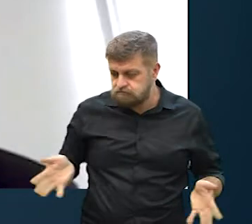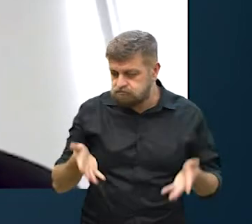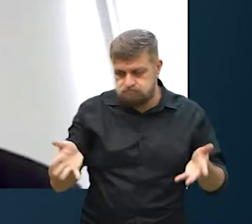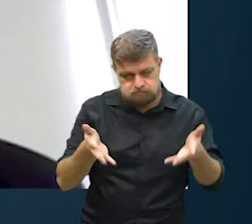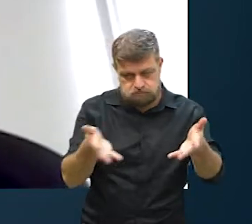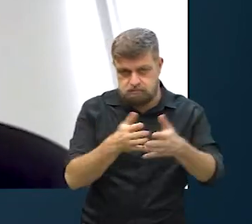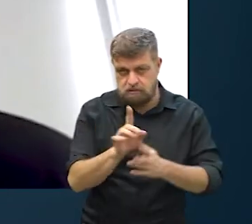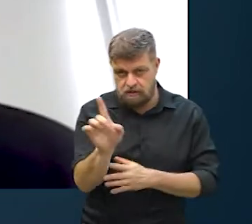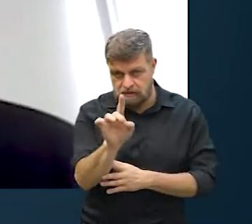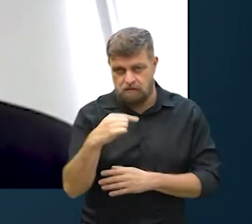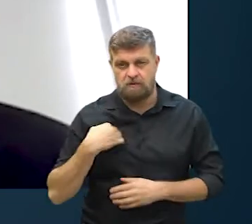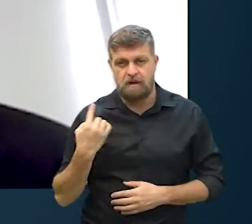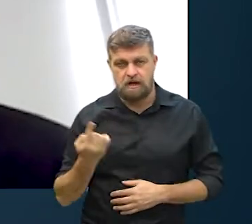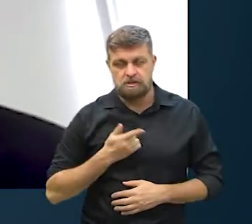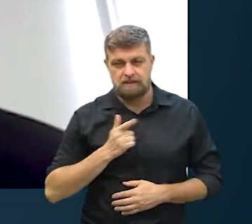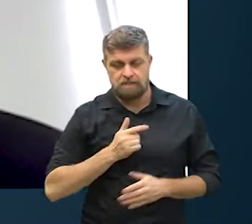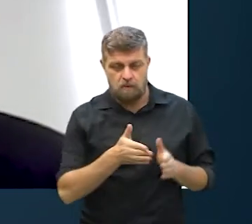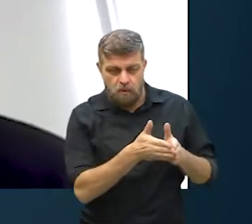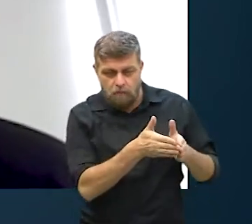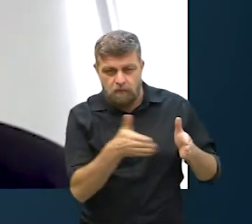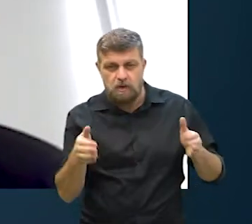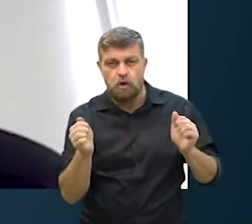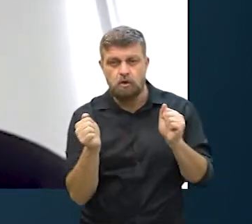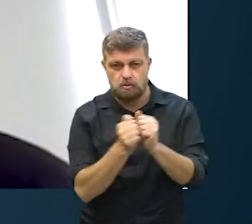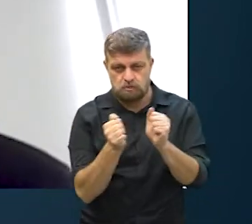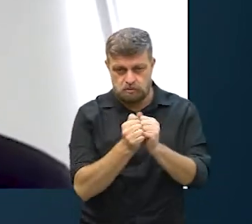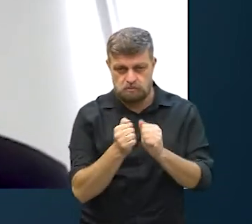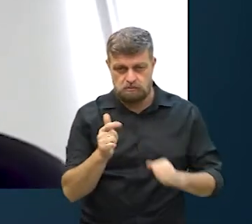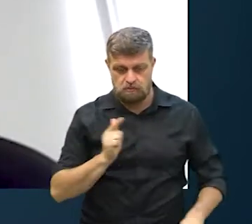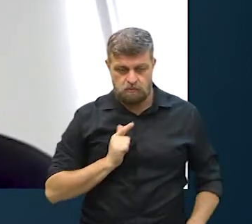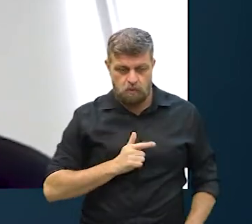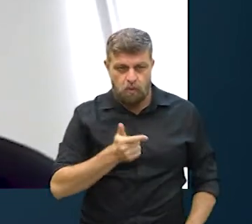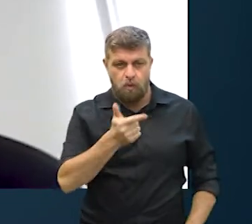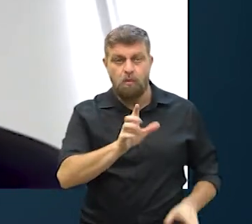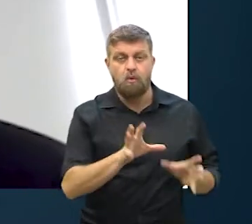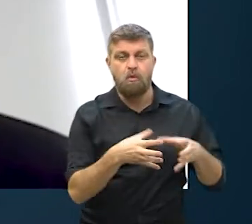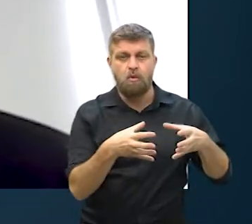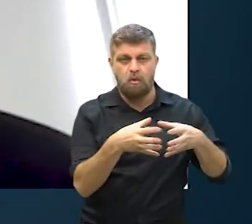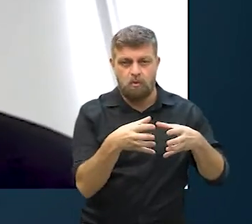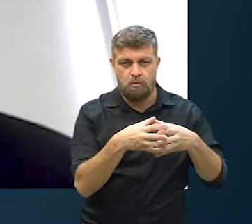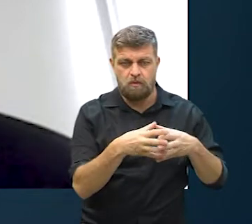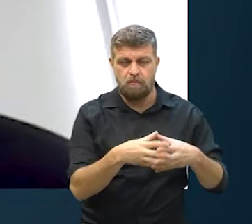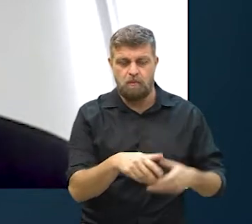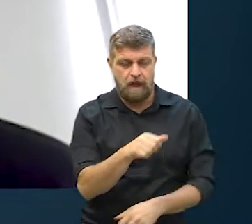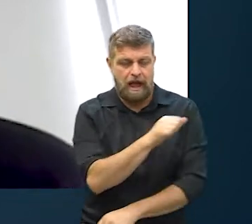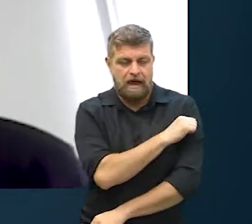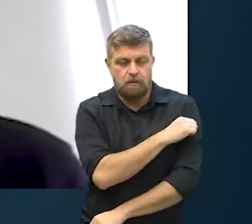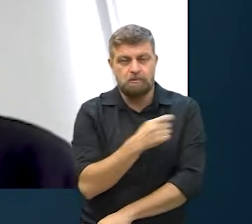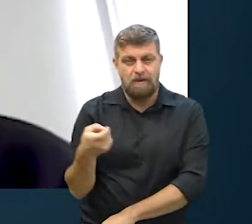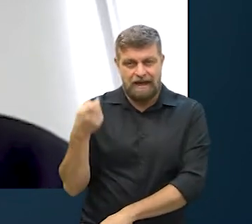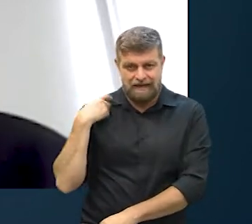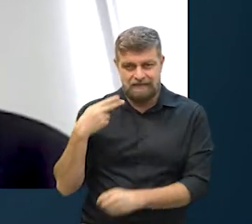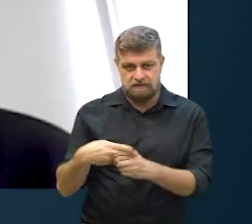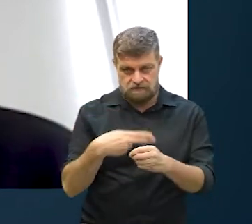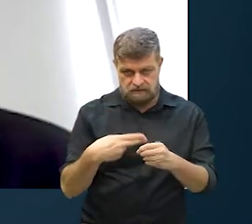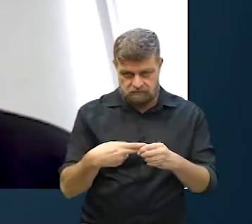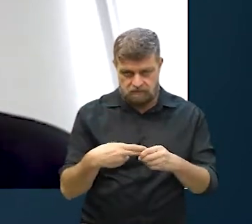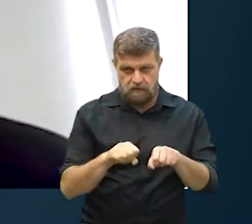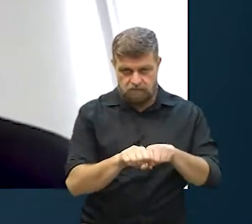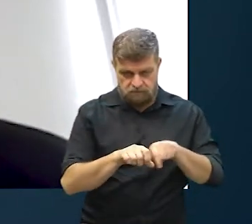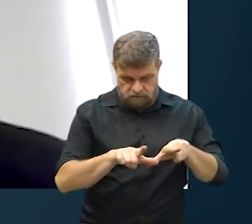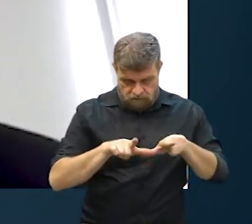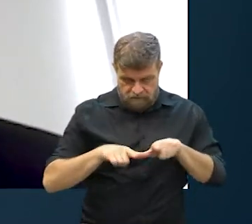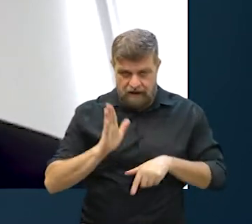não foi acelerado, mas a gente passou por um processo junto com a Uniendios, que é um grupo de ex-alunos da Unicamp, que